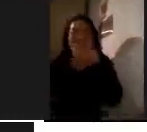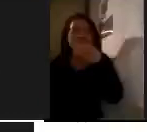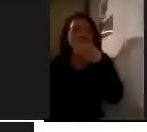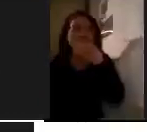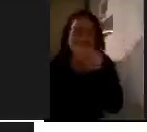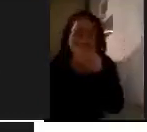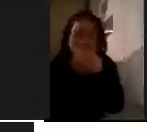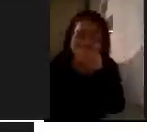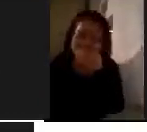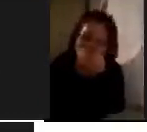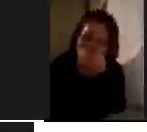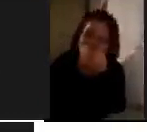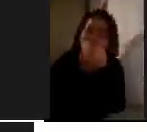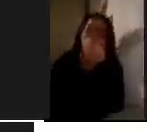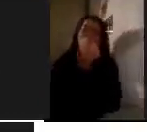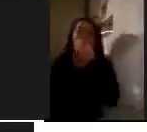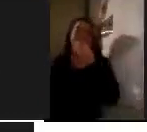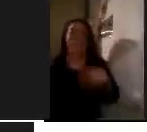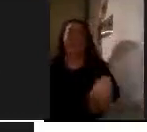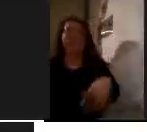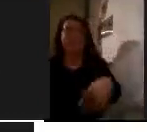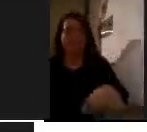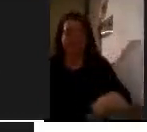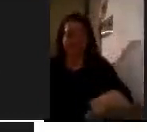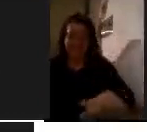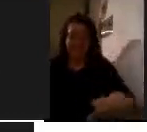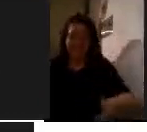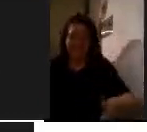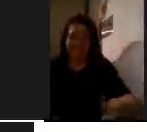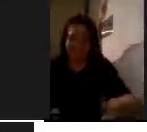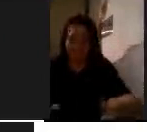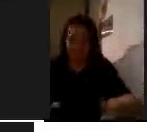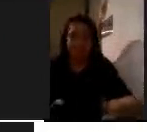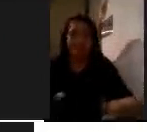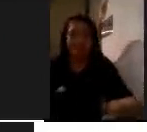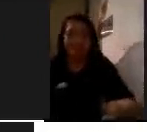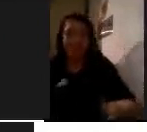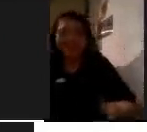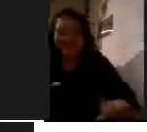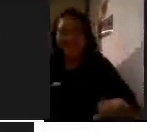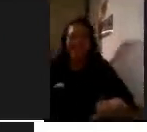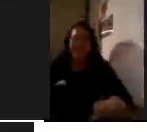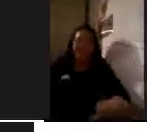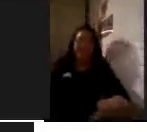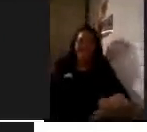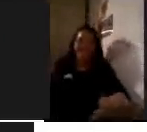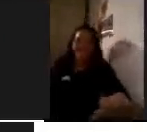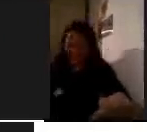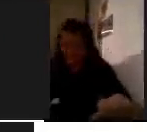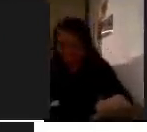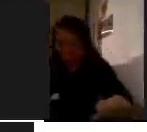Não foi espirro. Foi uma tosse mesmo, me engasguei com o bolo que eu tô comendo aqui. Que beleza.